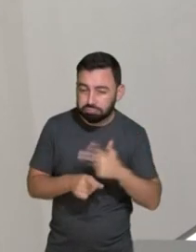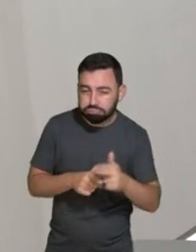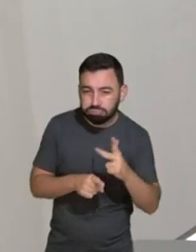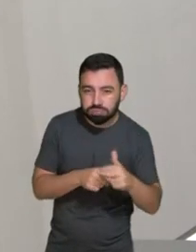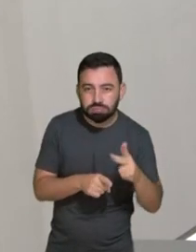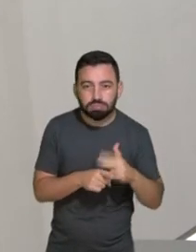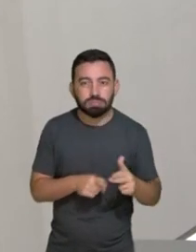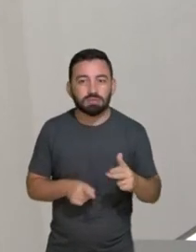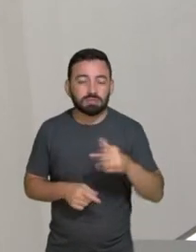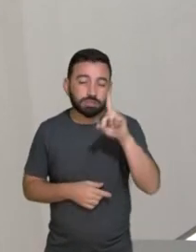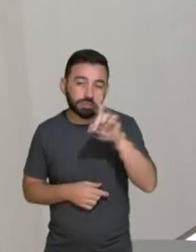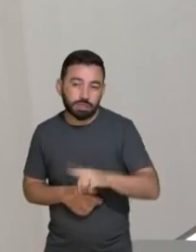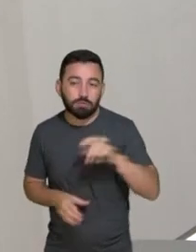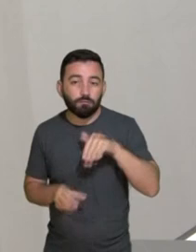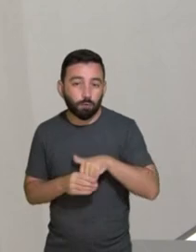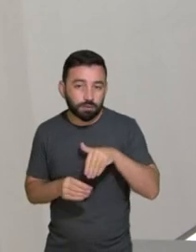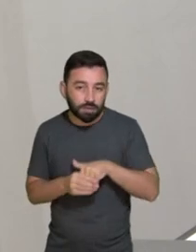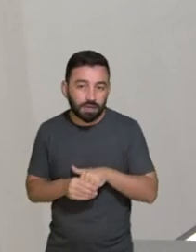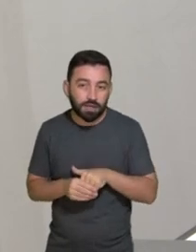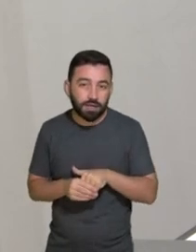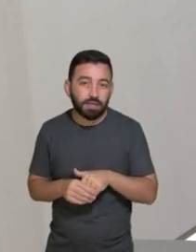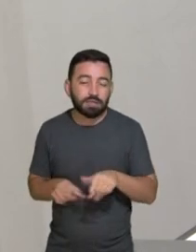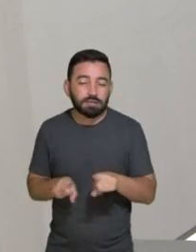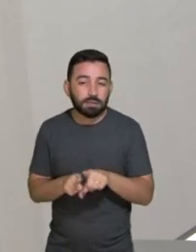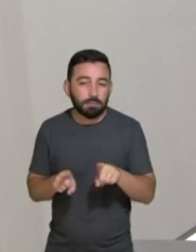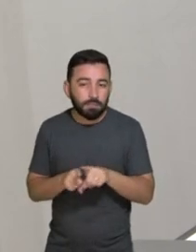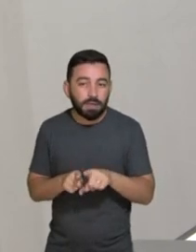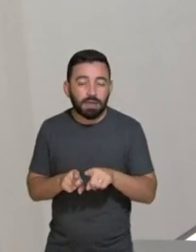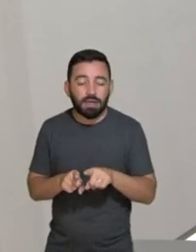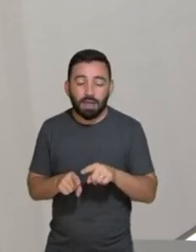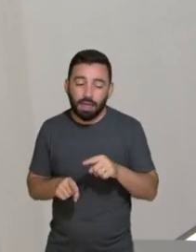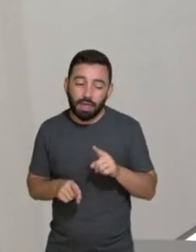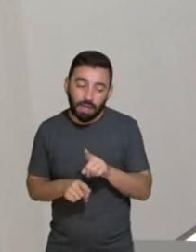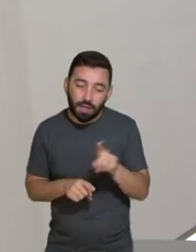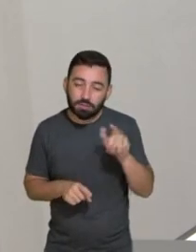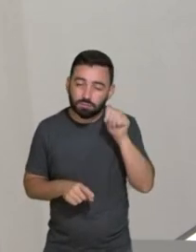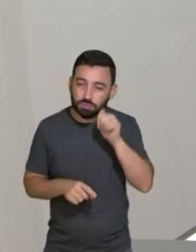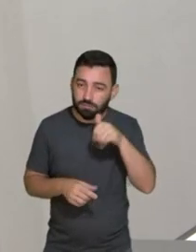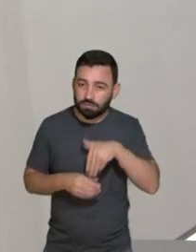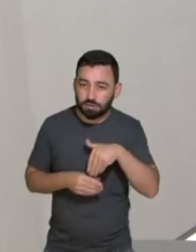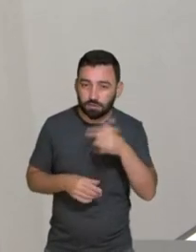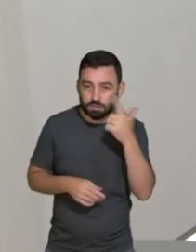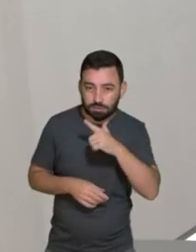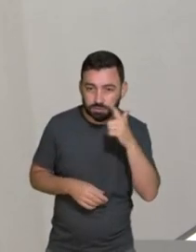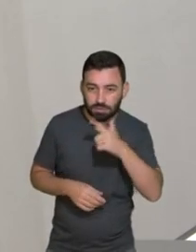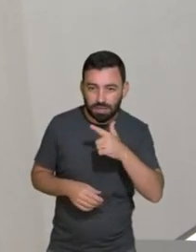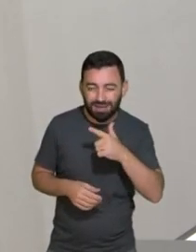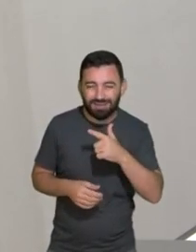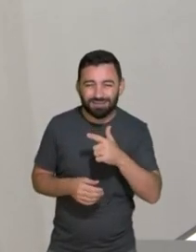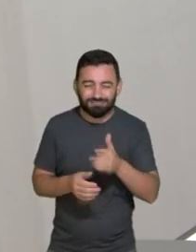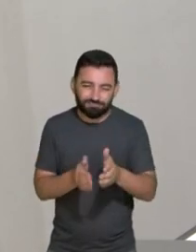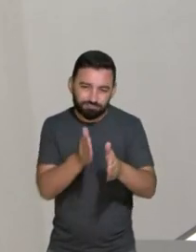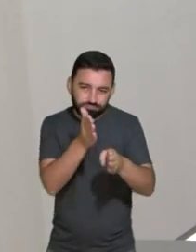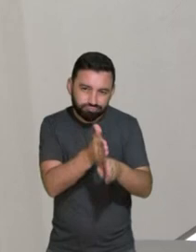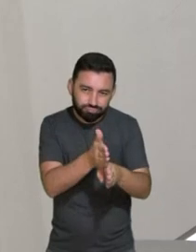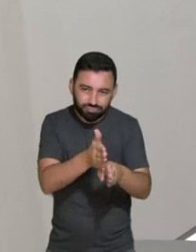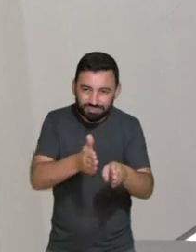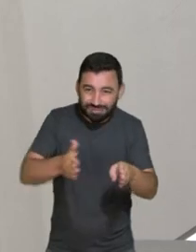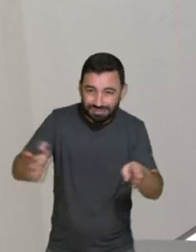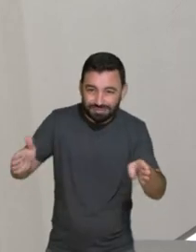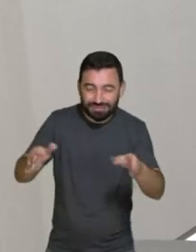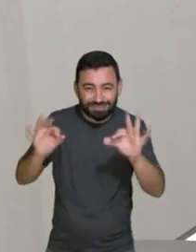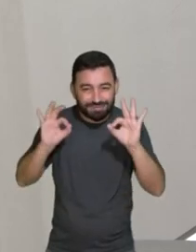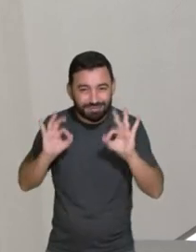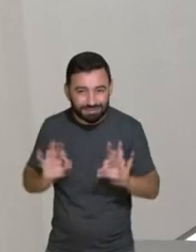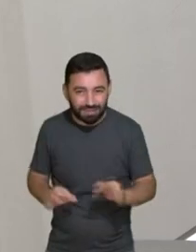o direito de votar e serem votadas. Isso é um marco fundamental na história da democracia e